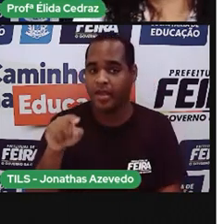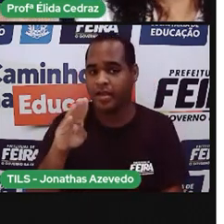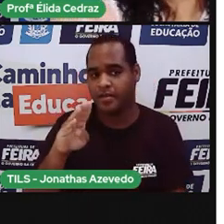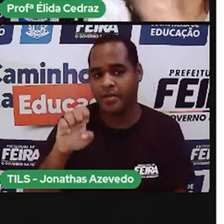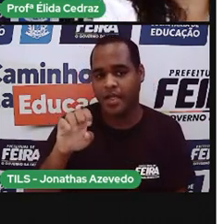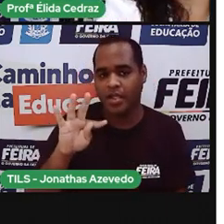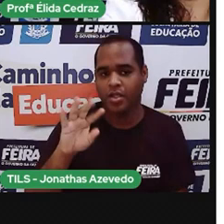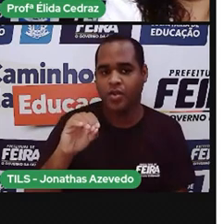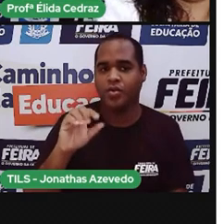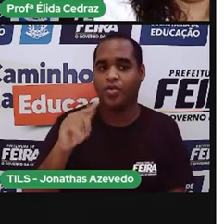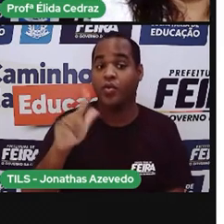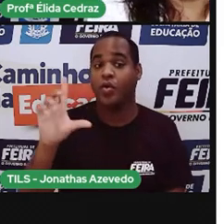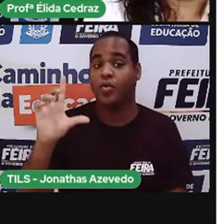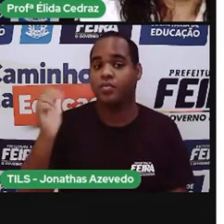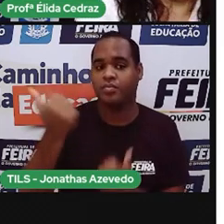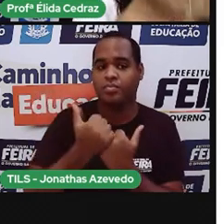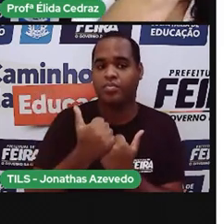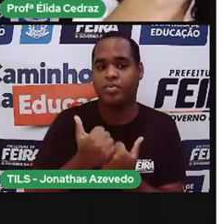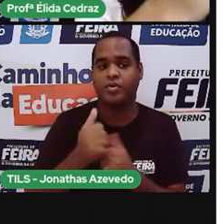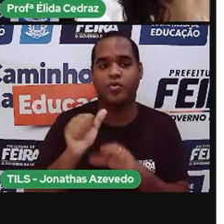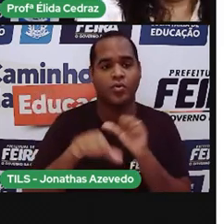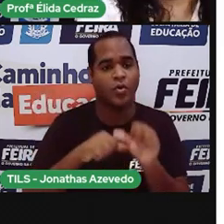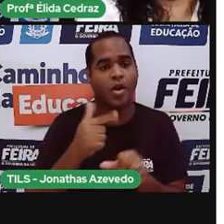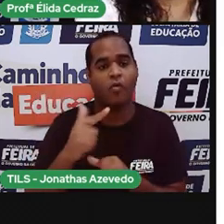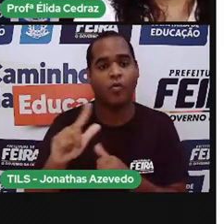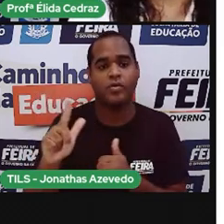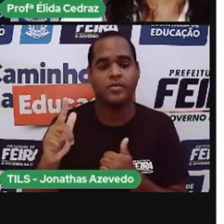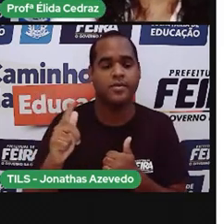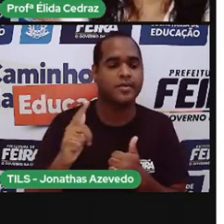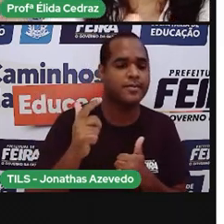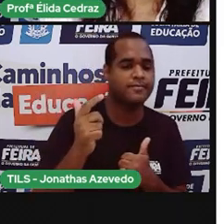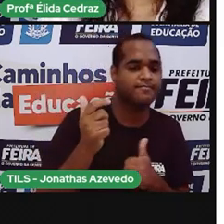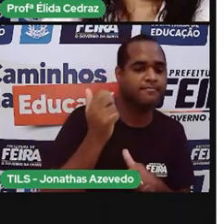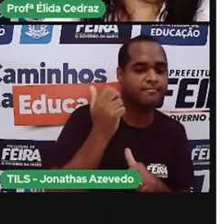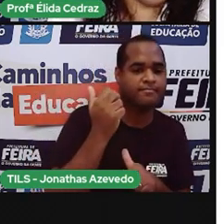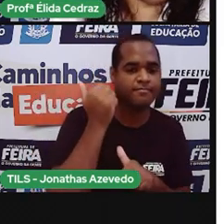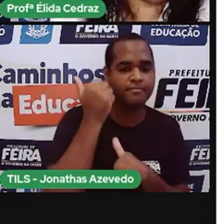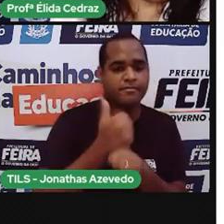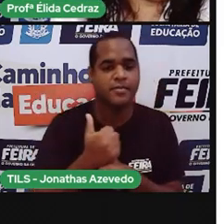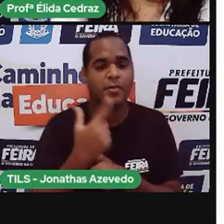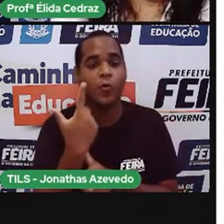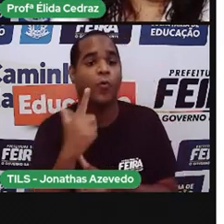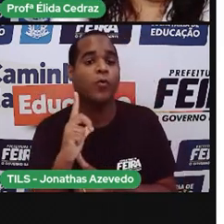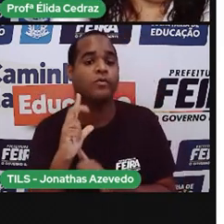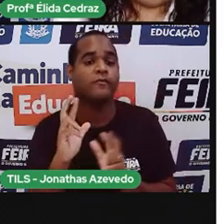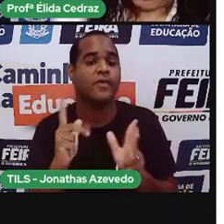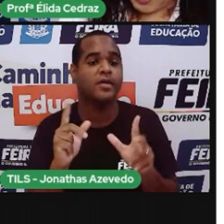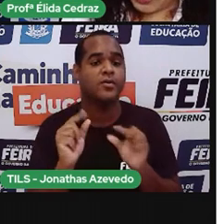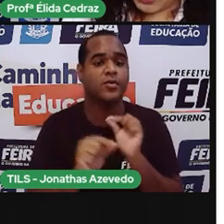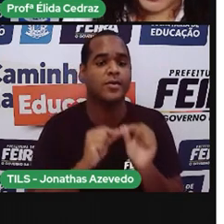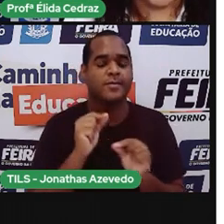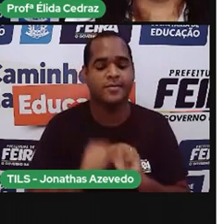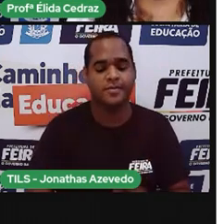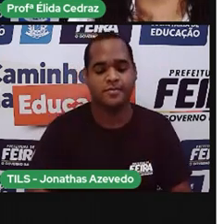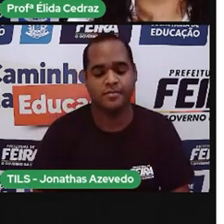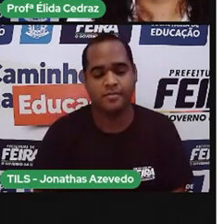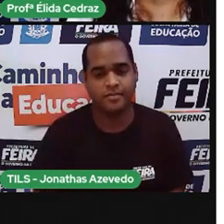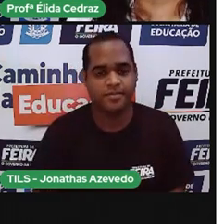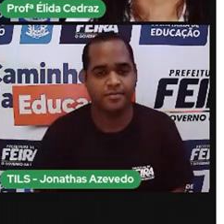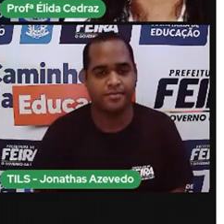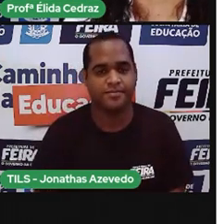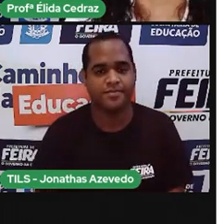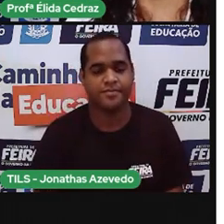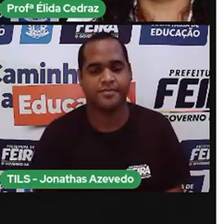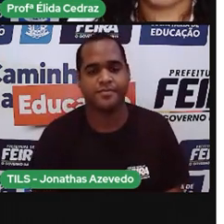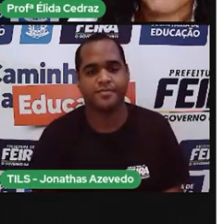pode substituir esse primeiro desenho por qual? Vamos ver?